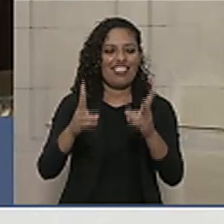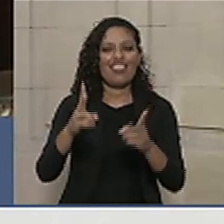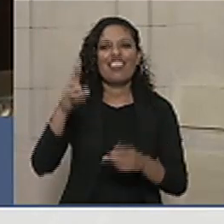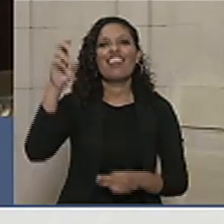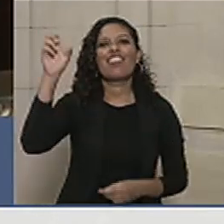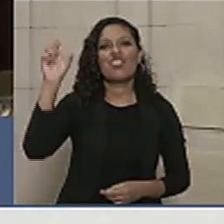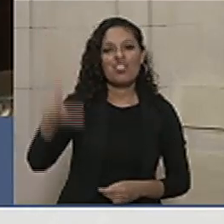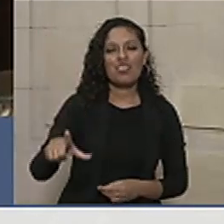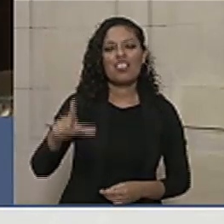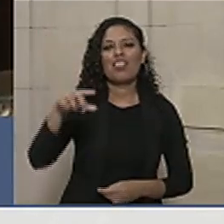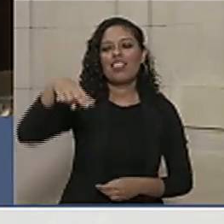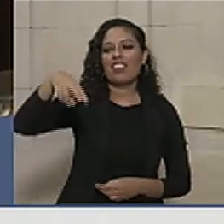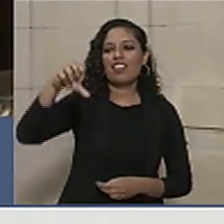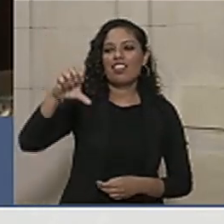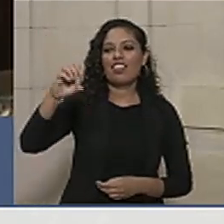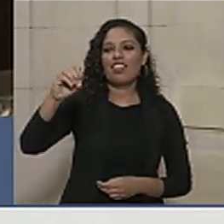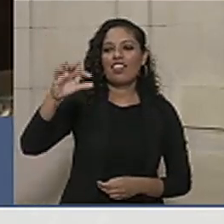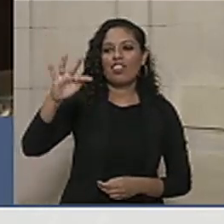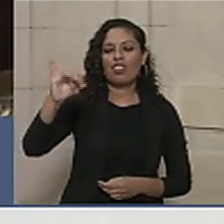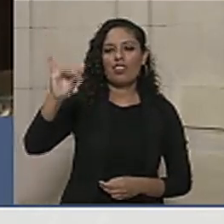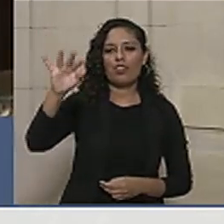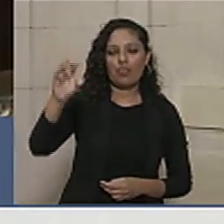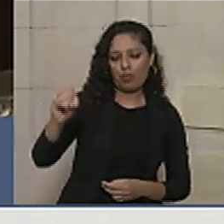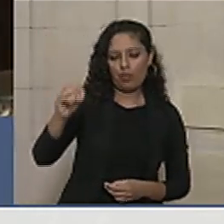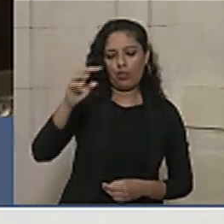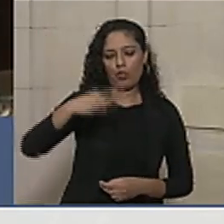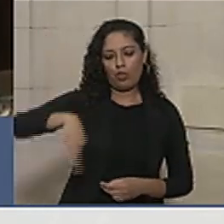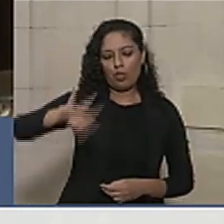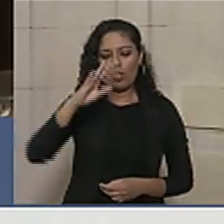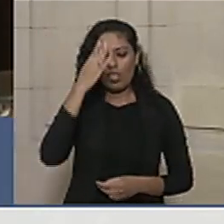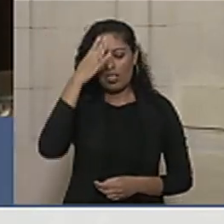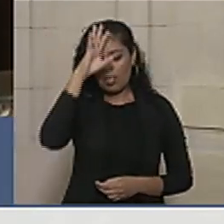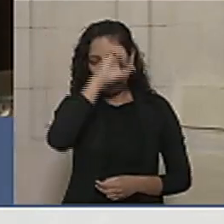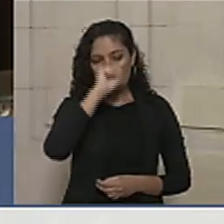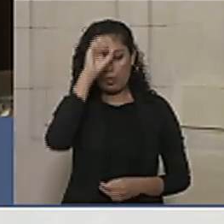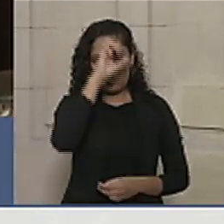parlamentar, aprendemos nós que ao